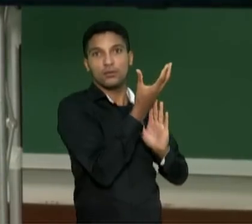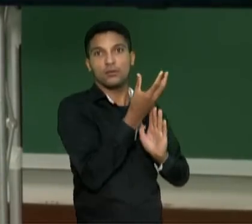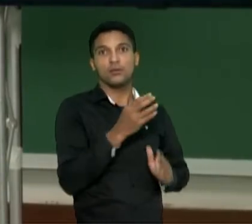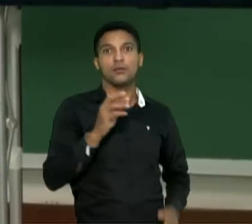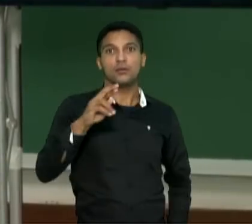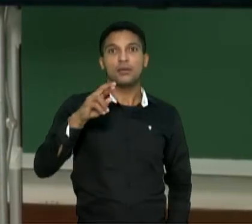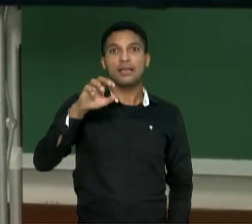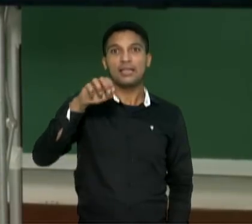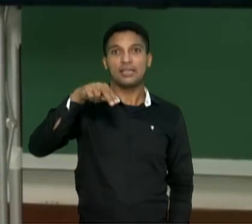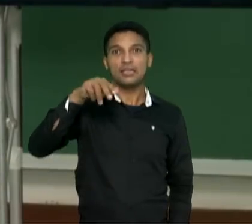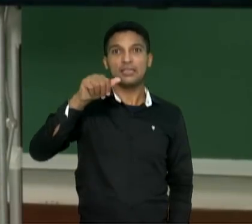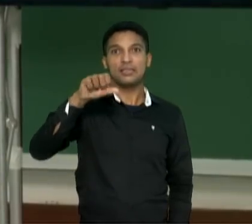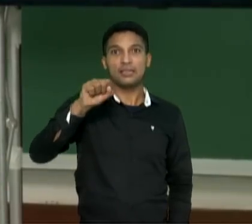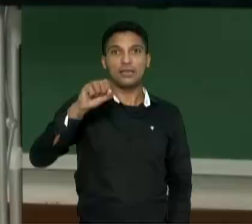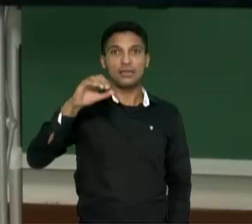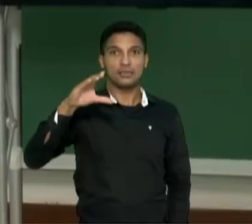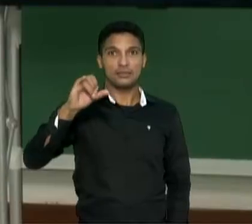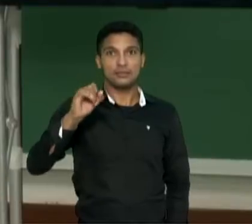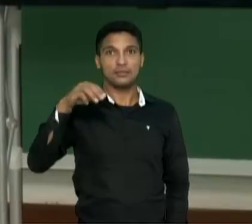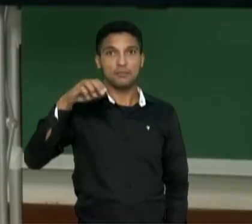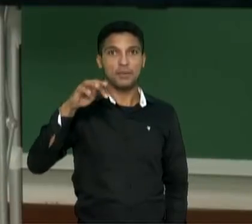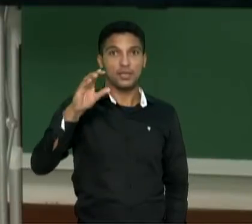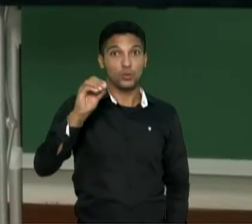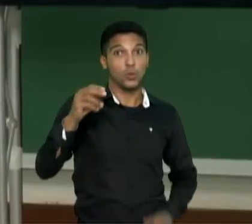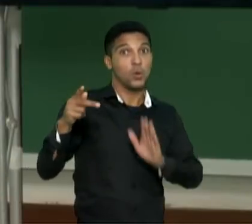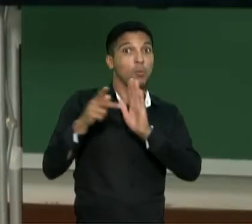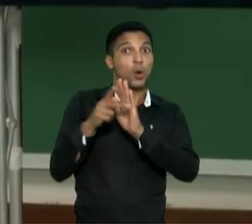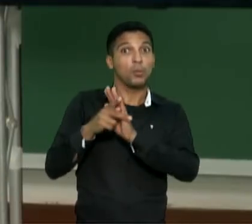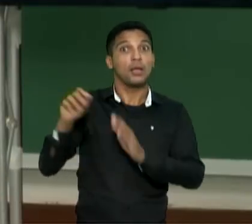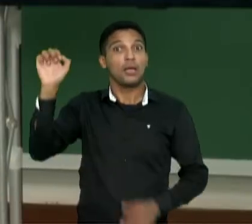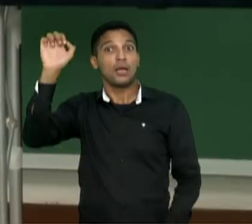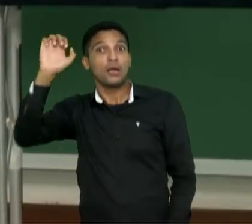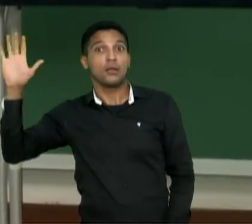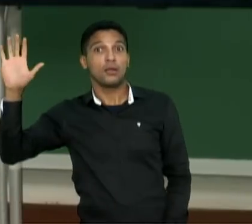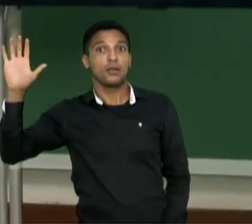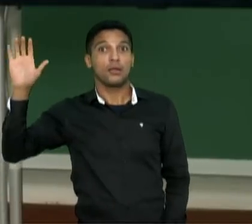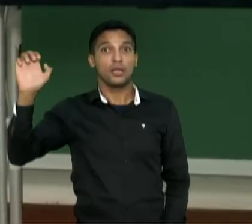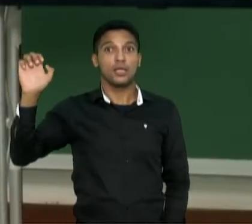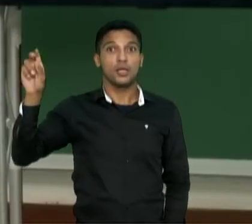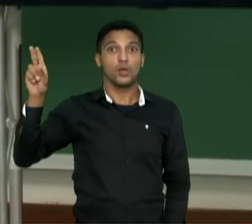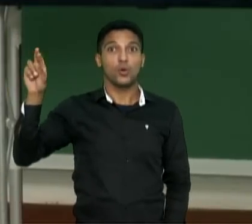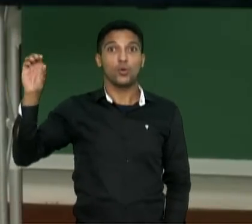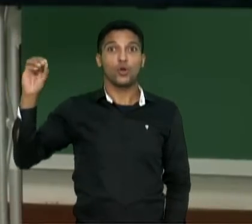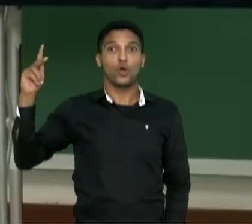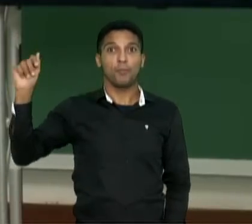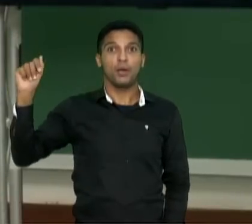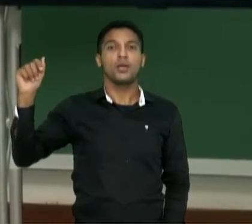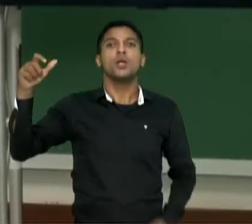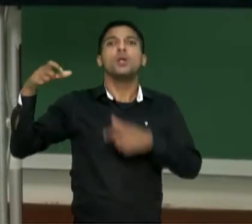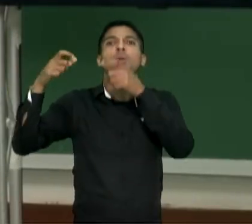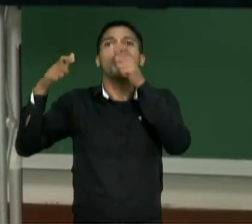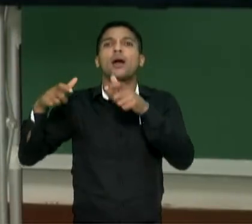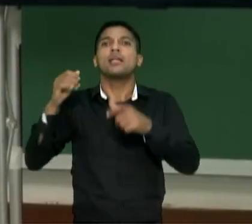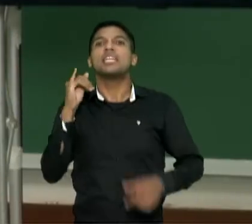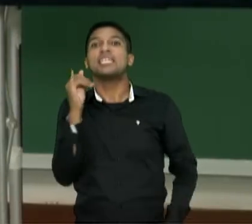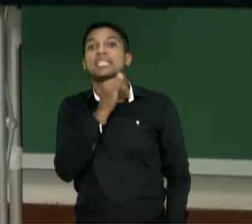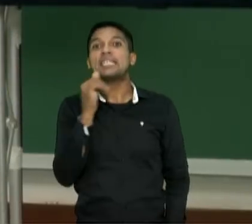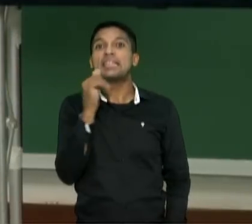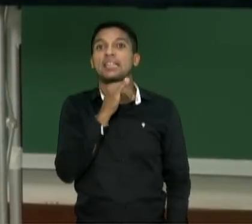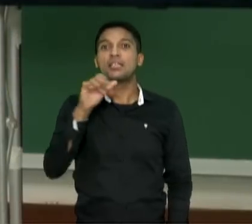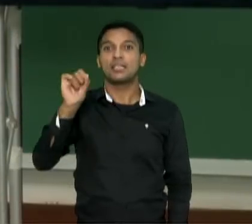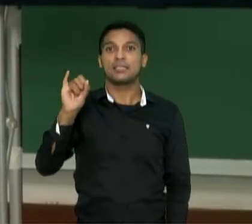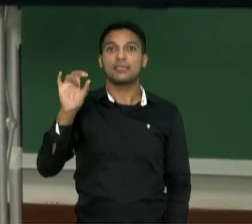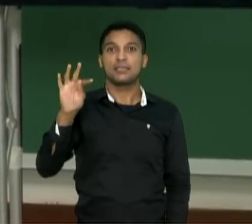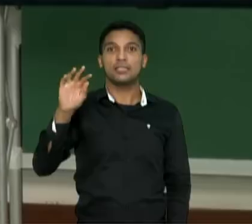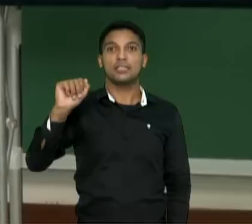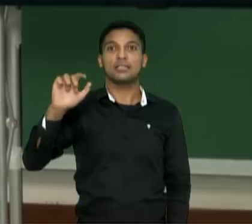da Europa aqui, tá? Eu estou falando do continente europeu, mais especificamente a Itália nesse momento, que tem uma forte